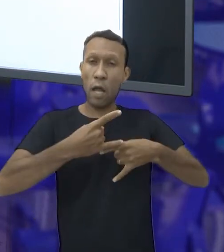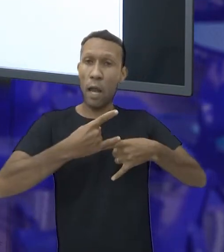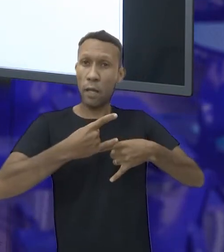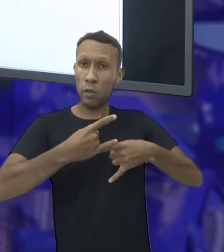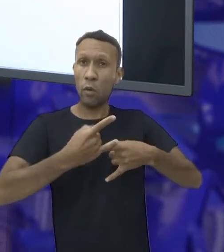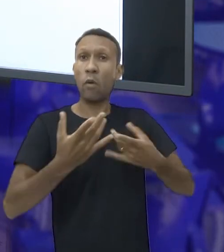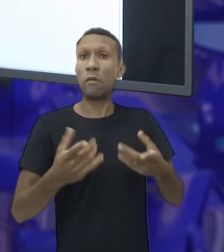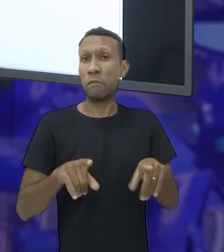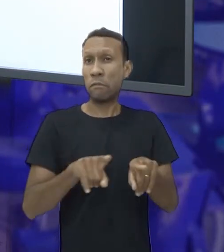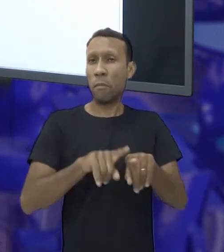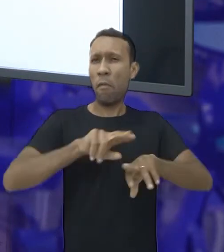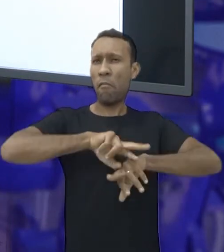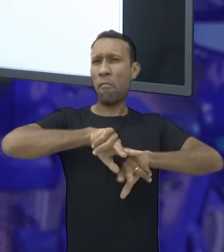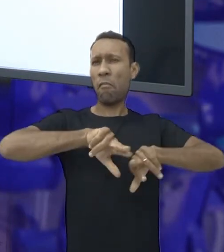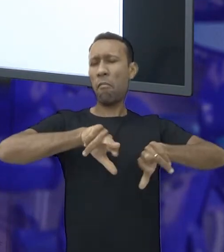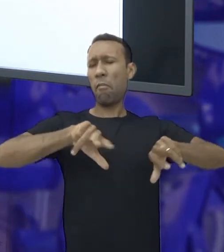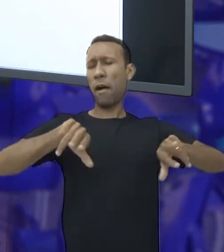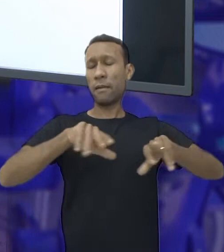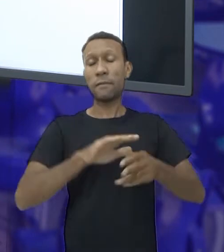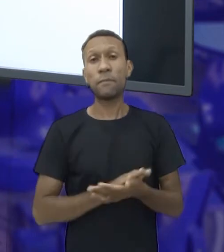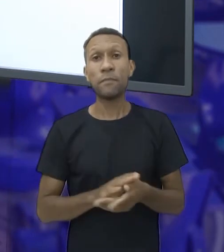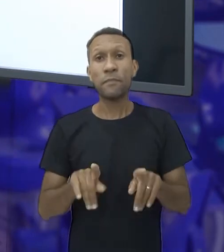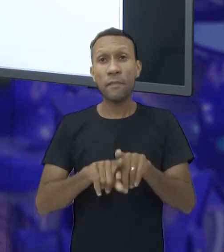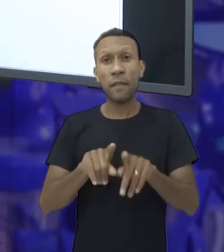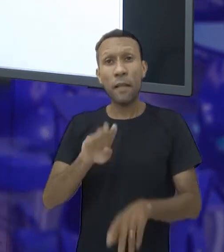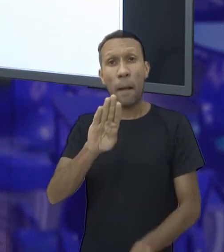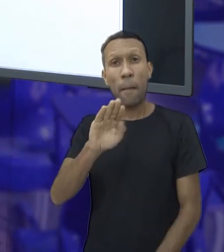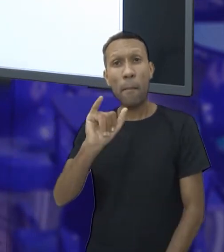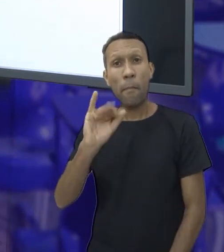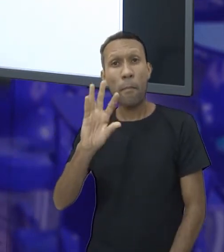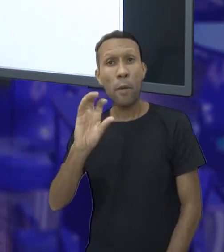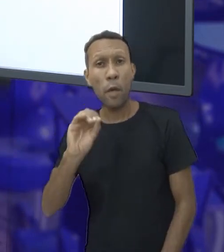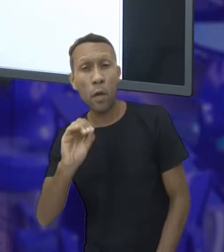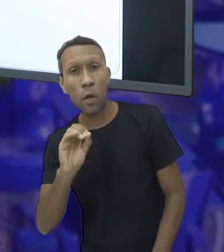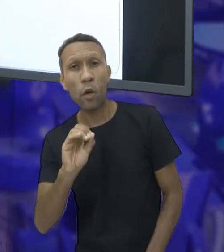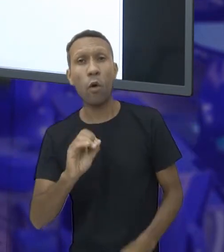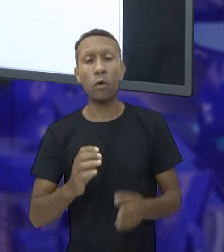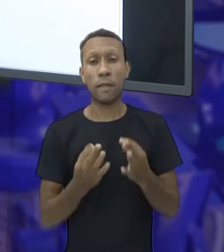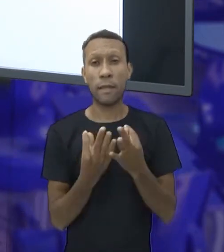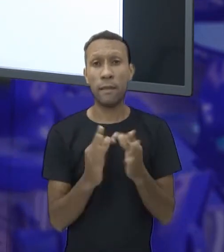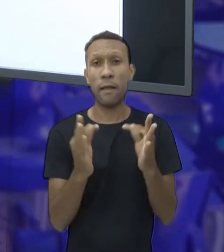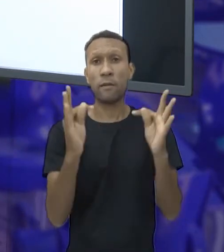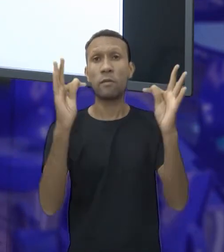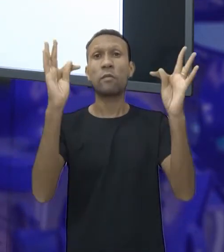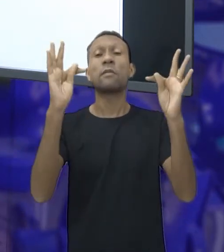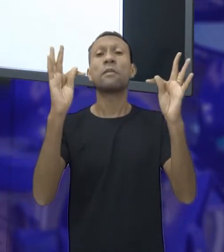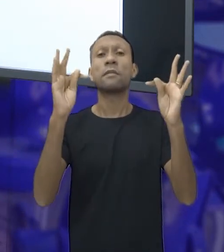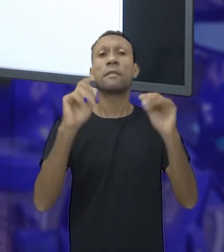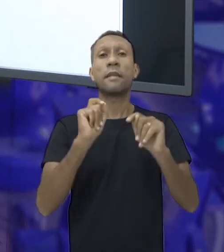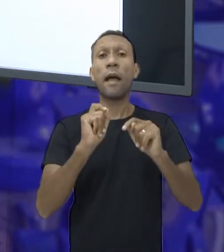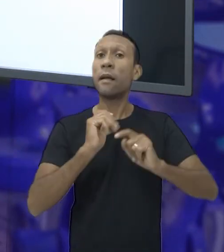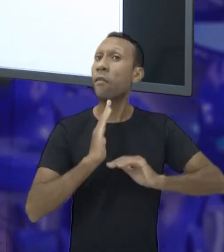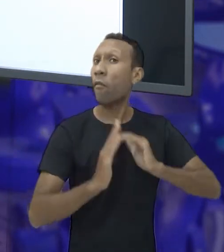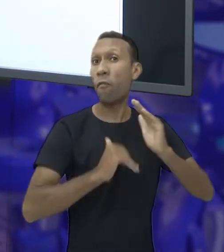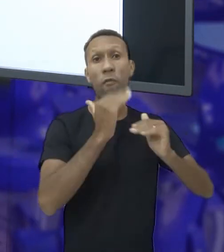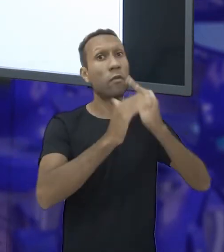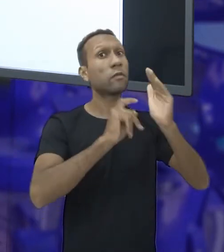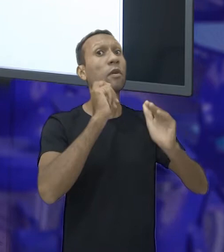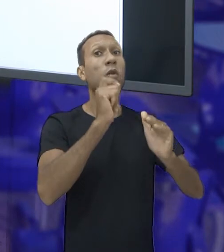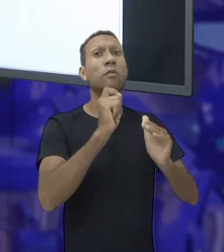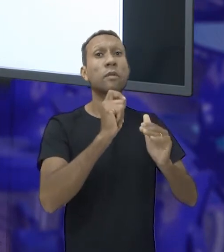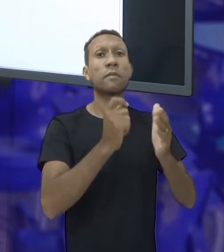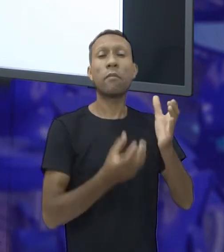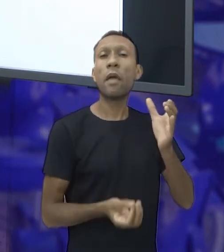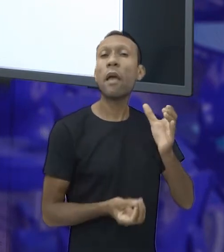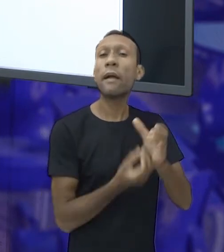E a biotecnologia. Hoje a biotecnologia é de suma importância para o desenvolvimento, né, de